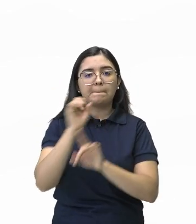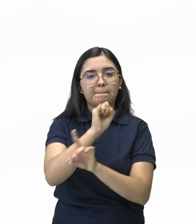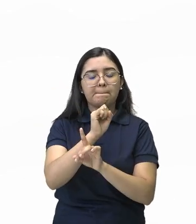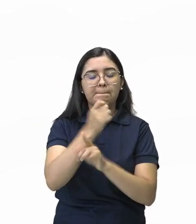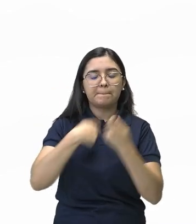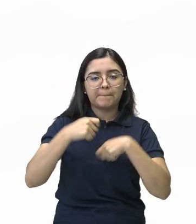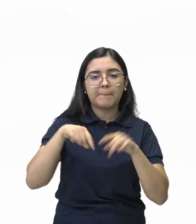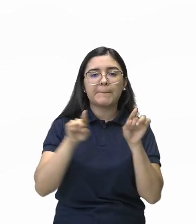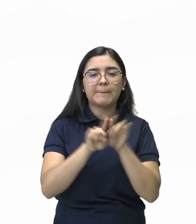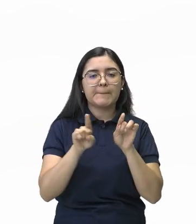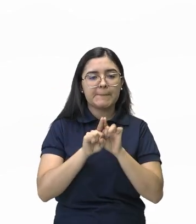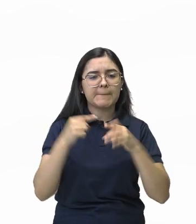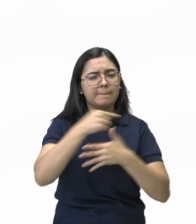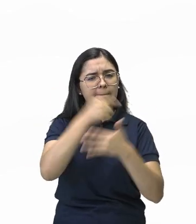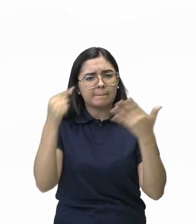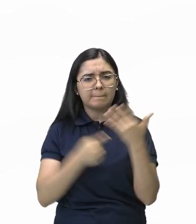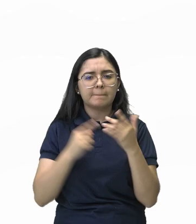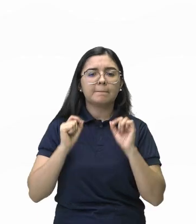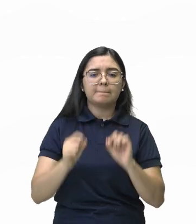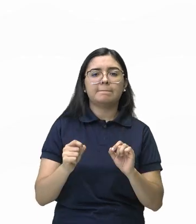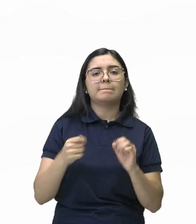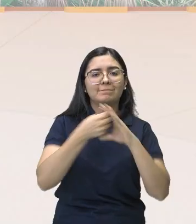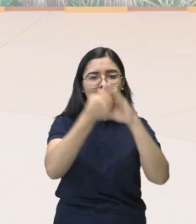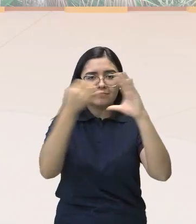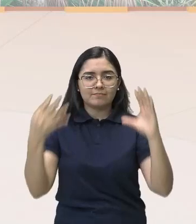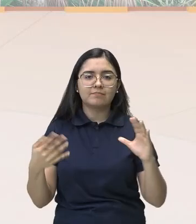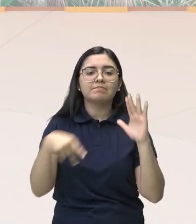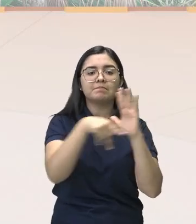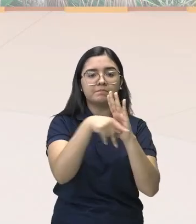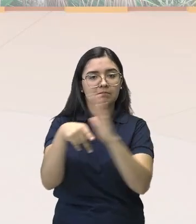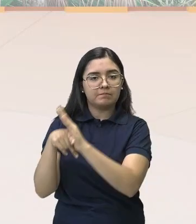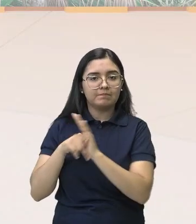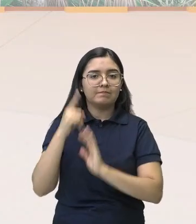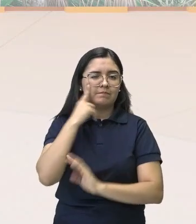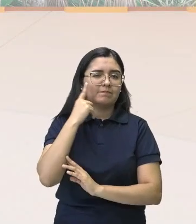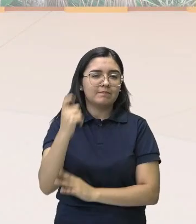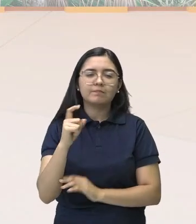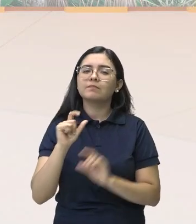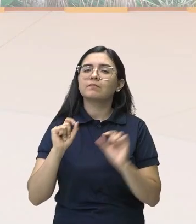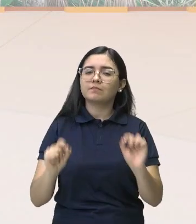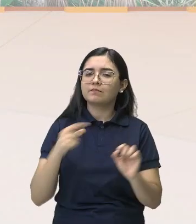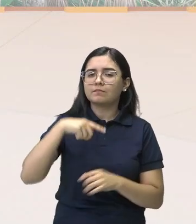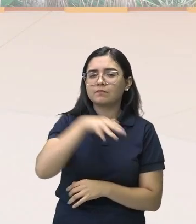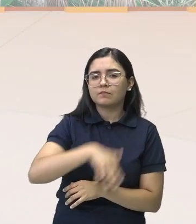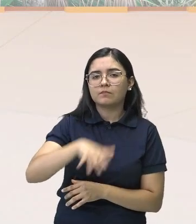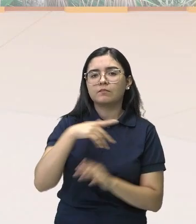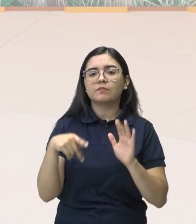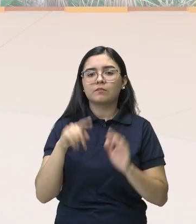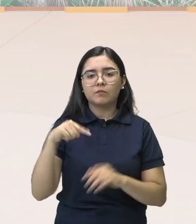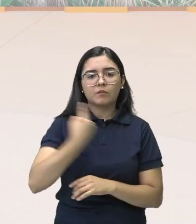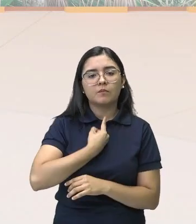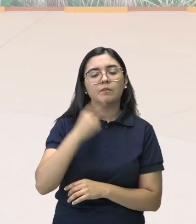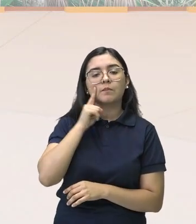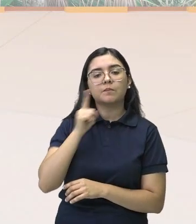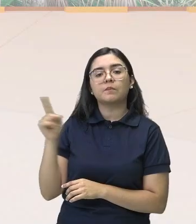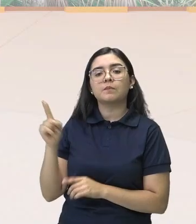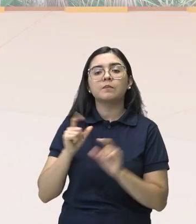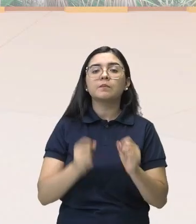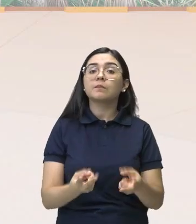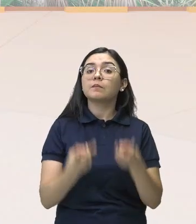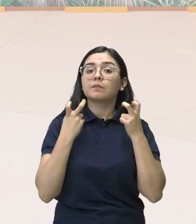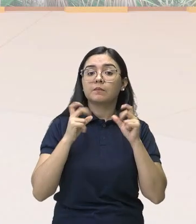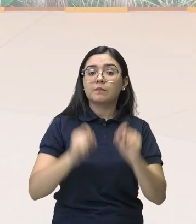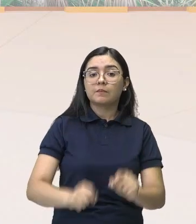aí para nós algumas particularidades. É muito interessante como nesse cenário que estamos aqui, observarmos